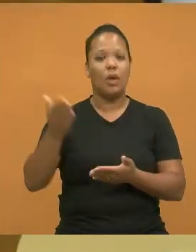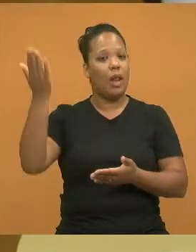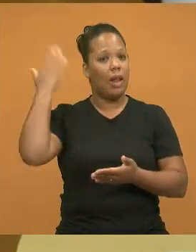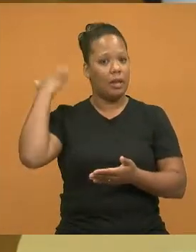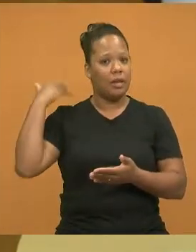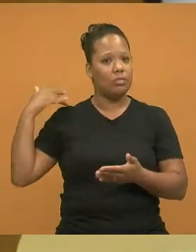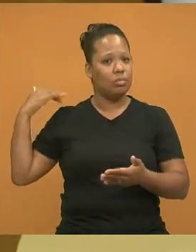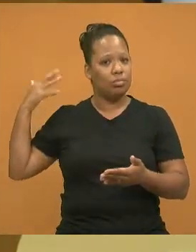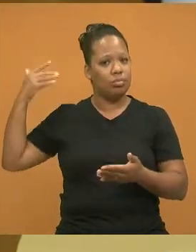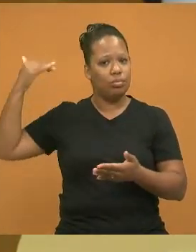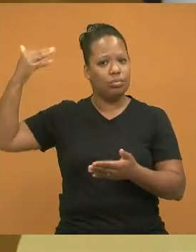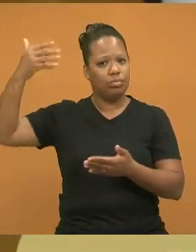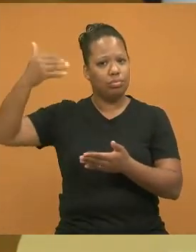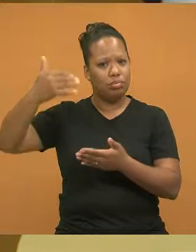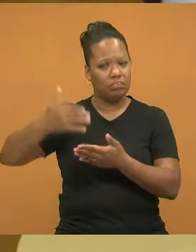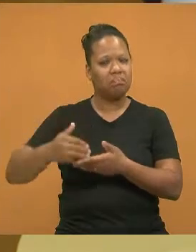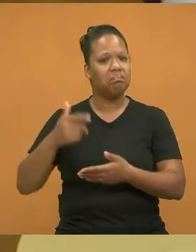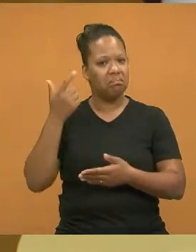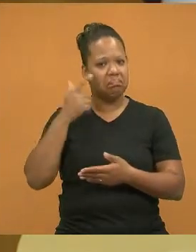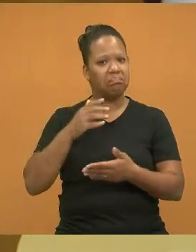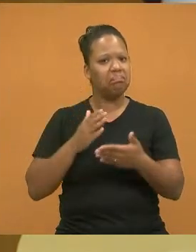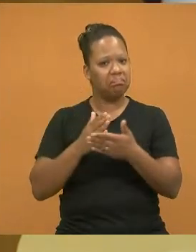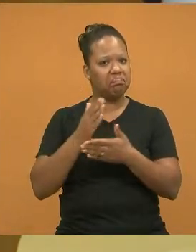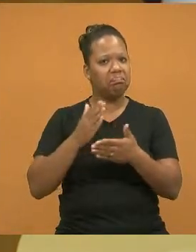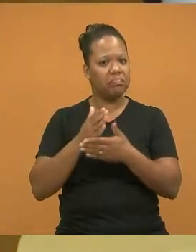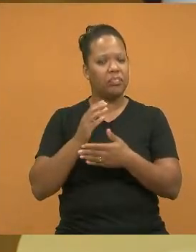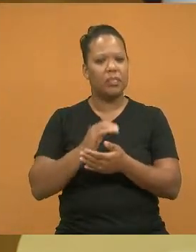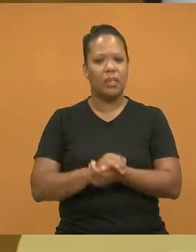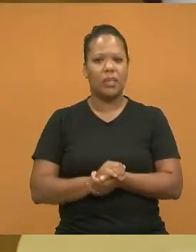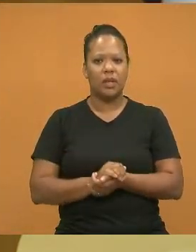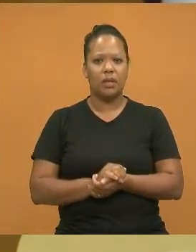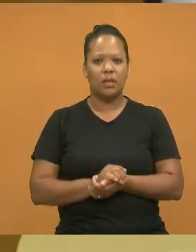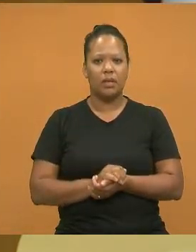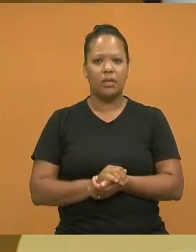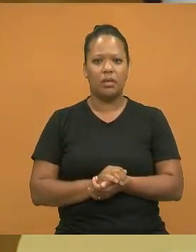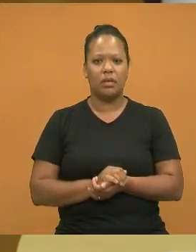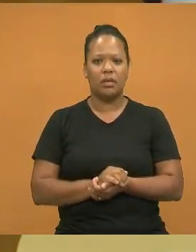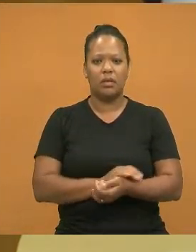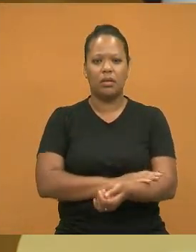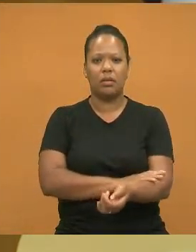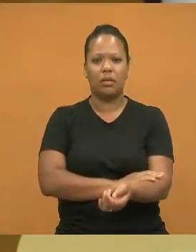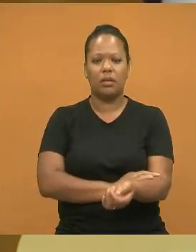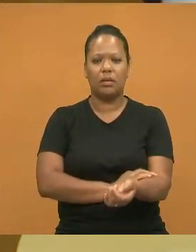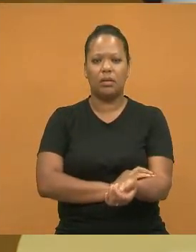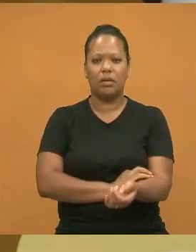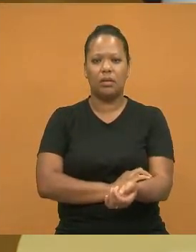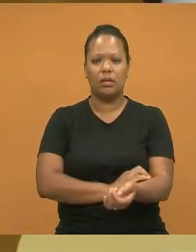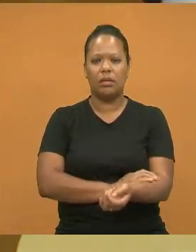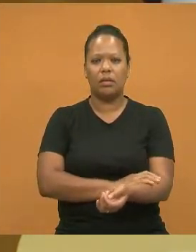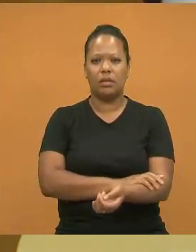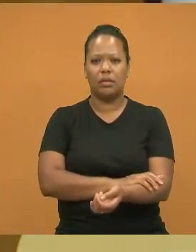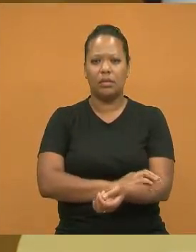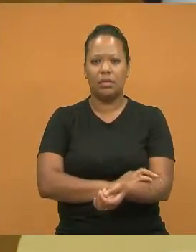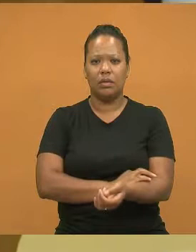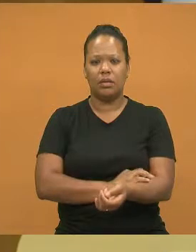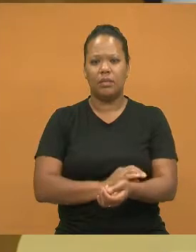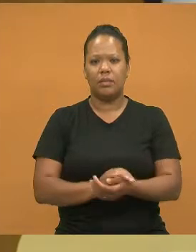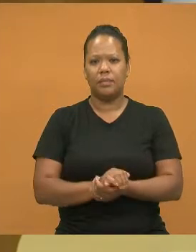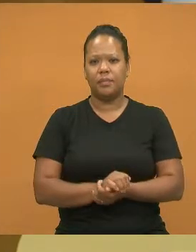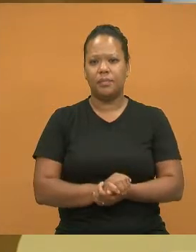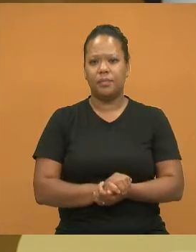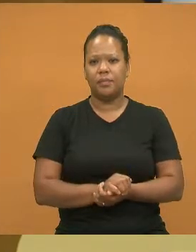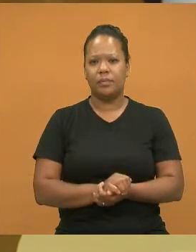está funcionando. Uma das coisas que está funcionando é isso. Só não é resolvido quando não